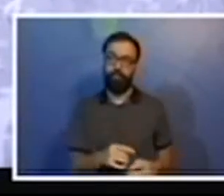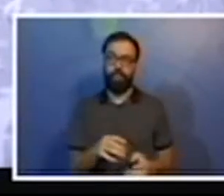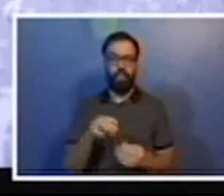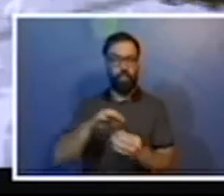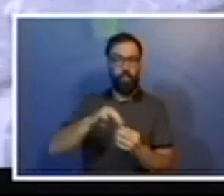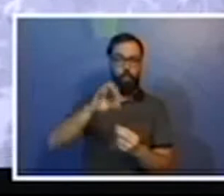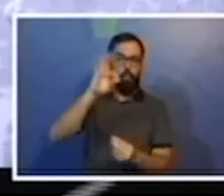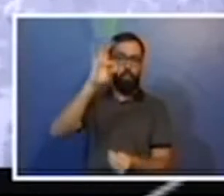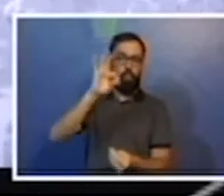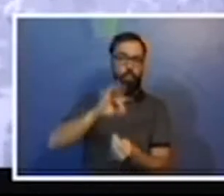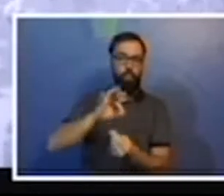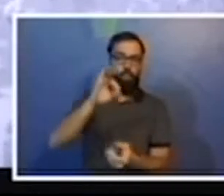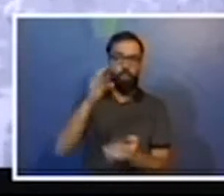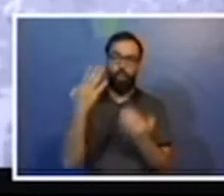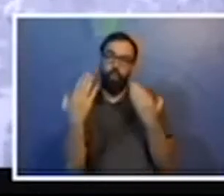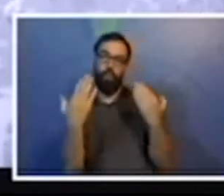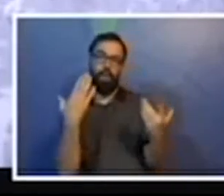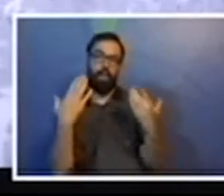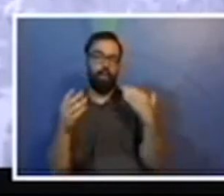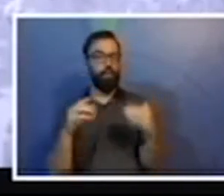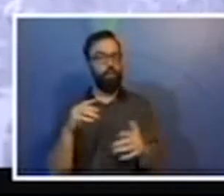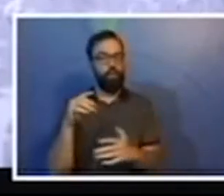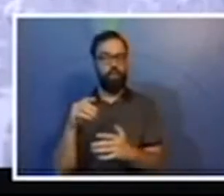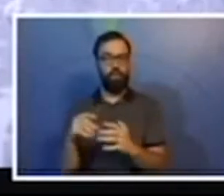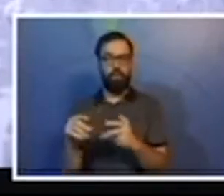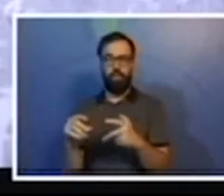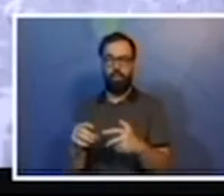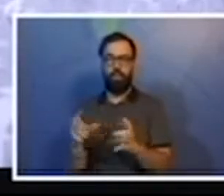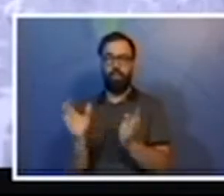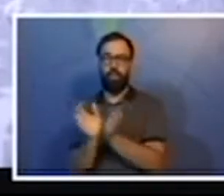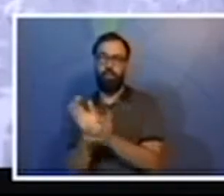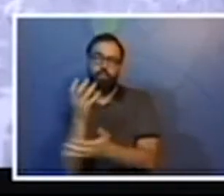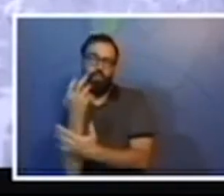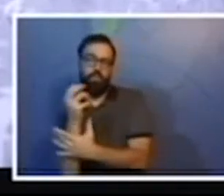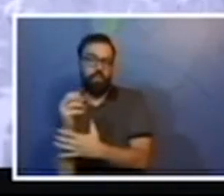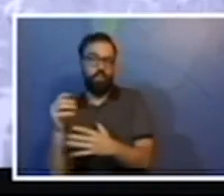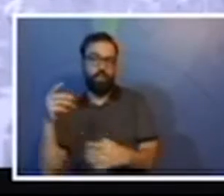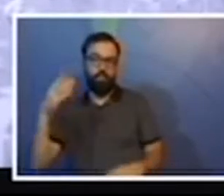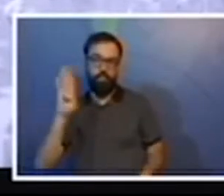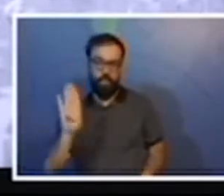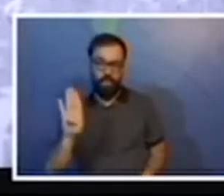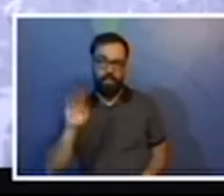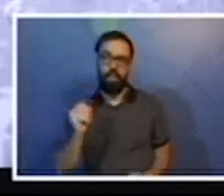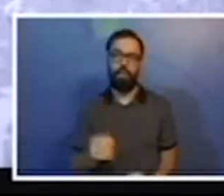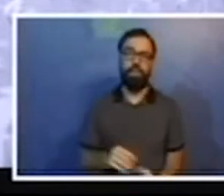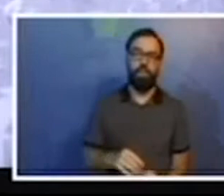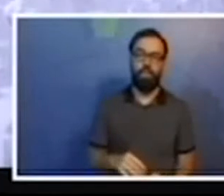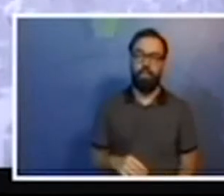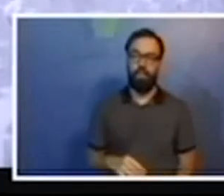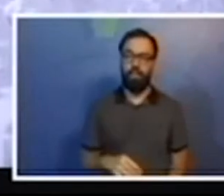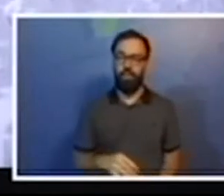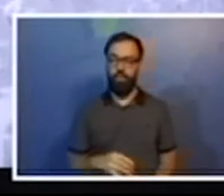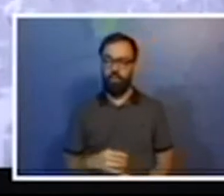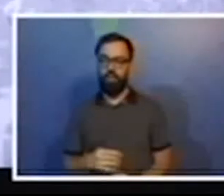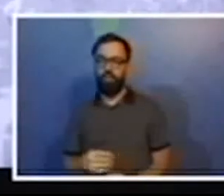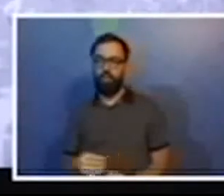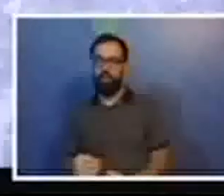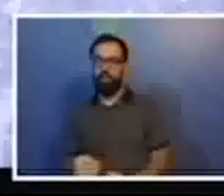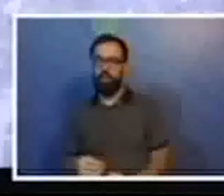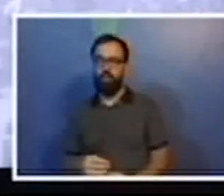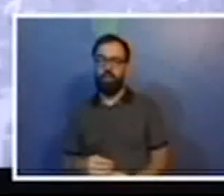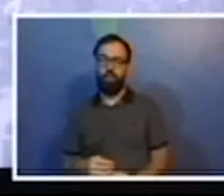e o surgimento delas ao longo da evolução por volta de 450 milhões de anos no período geológico do ordoviciano